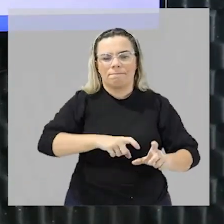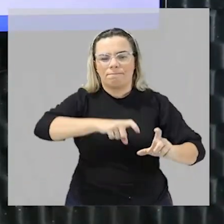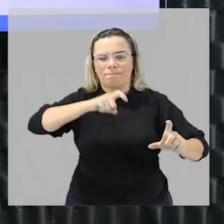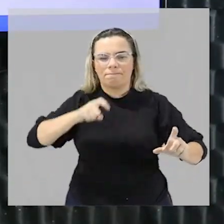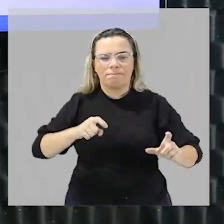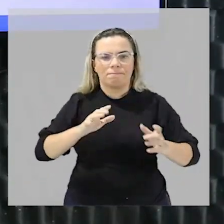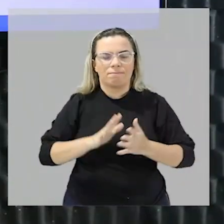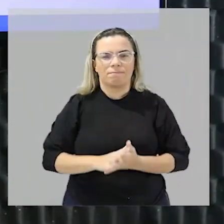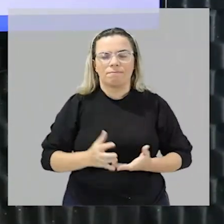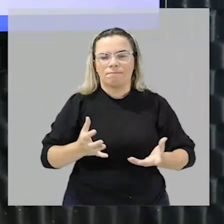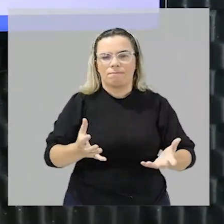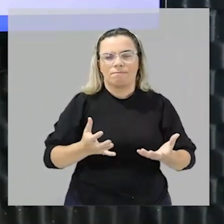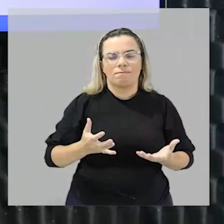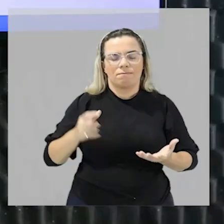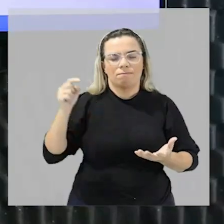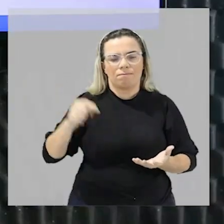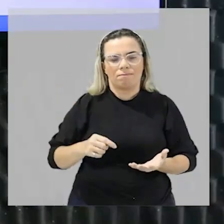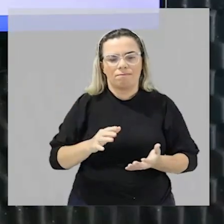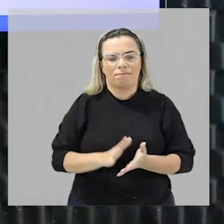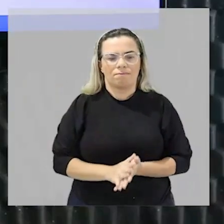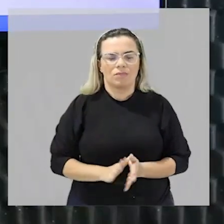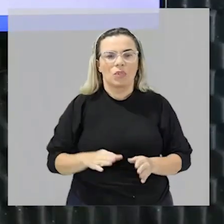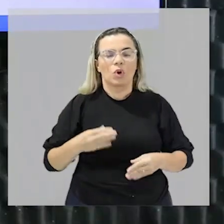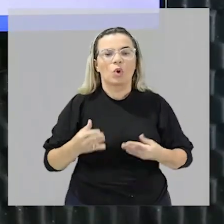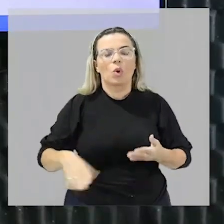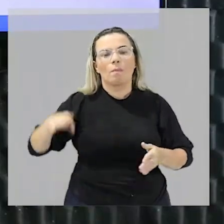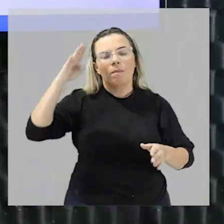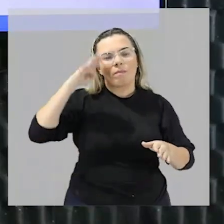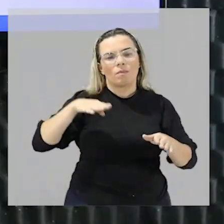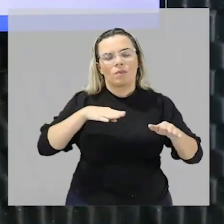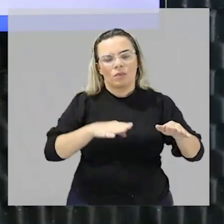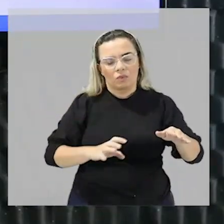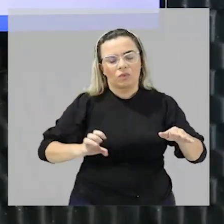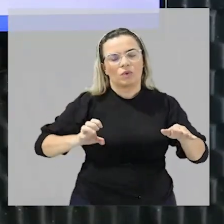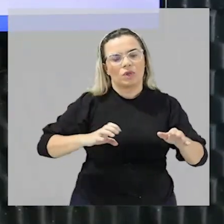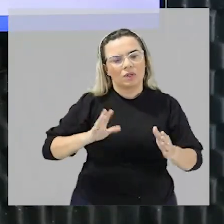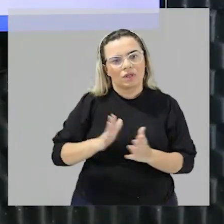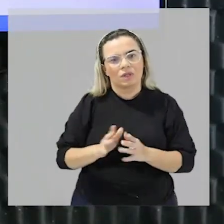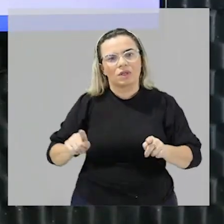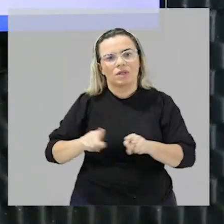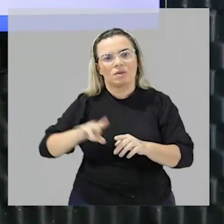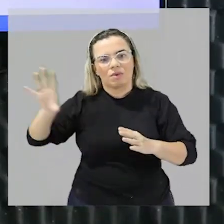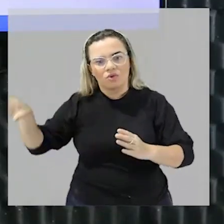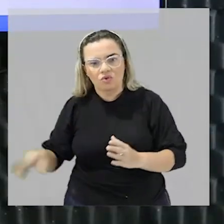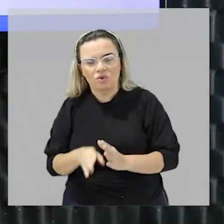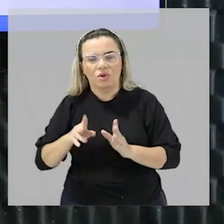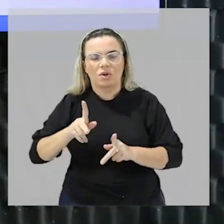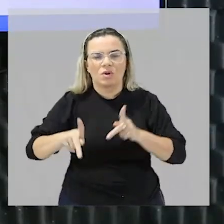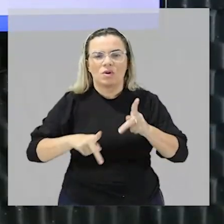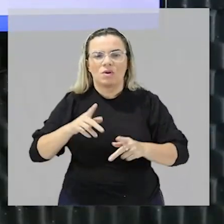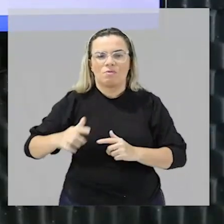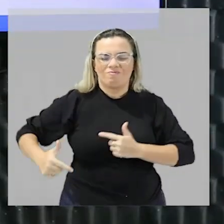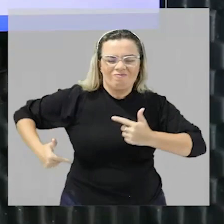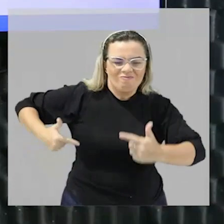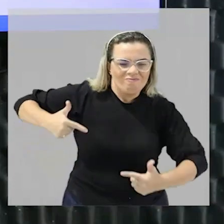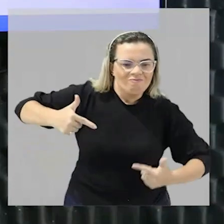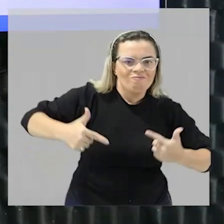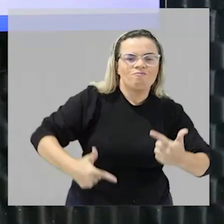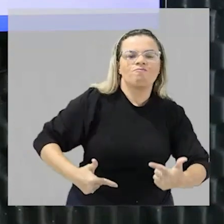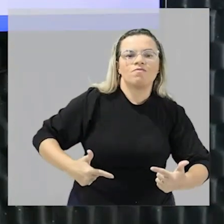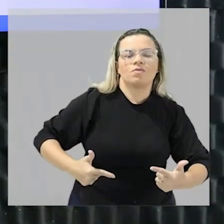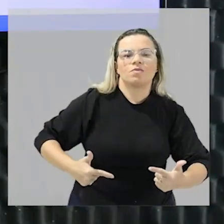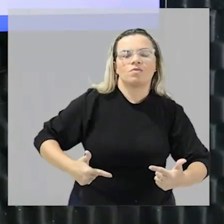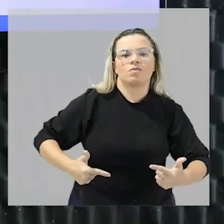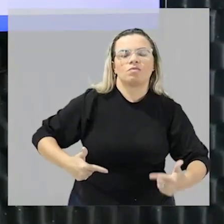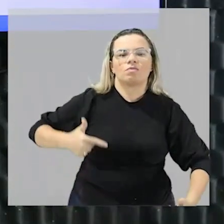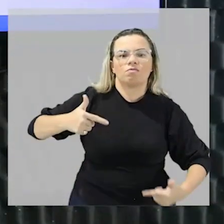exércitos formados por setores das elites, mas também por setores populares, que vão lutar